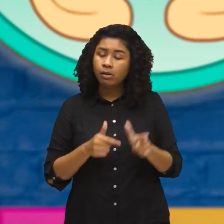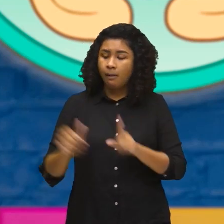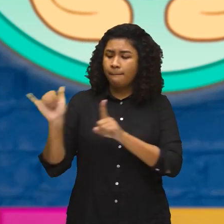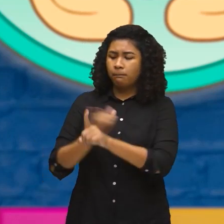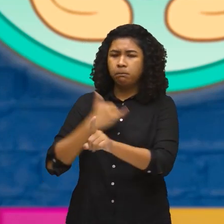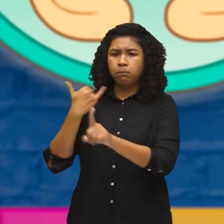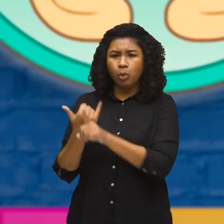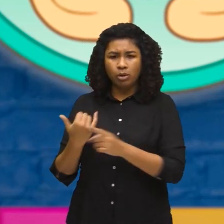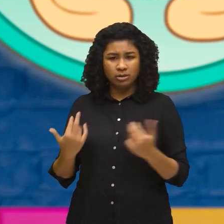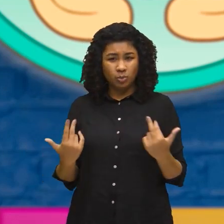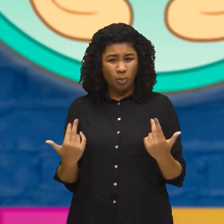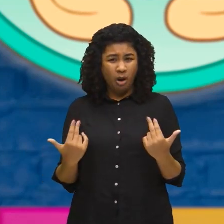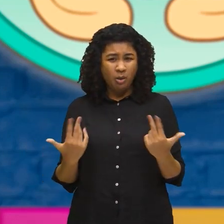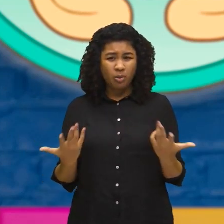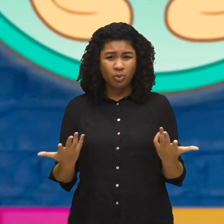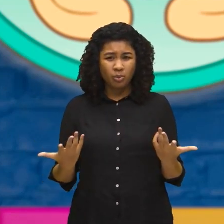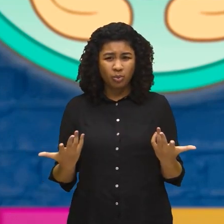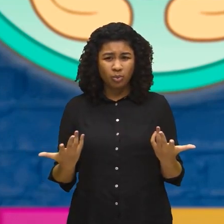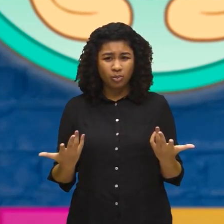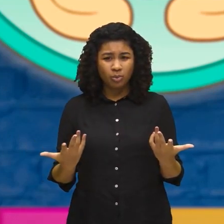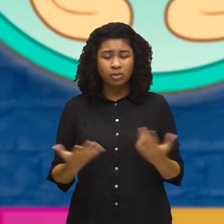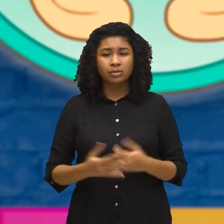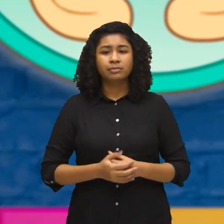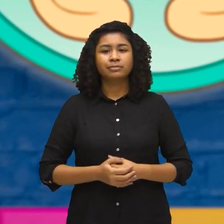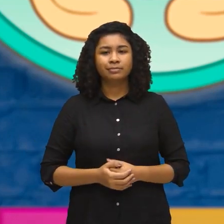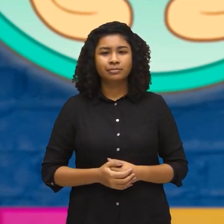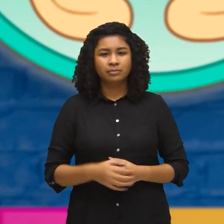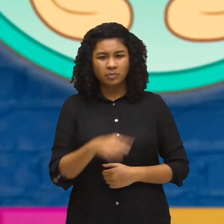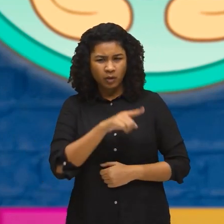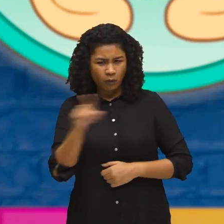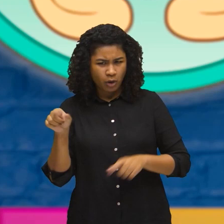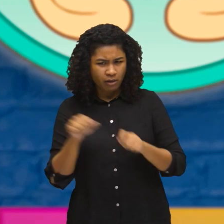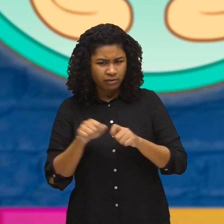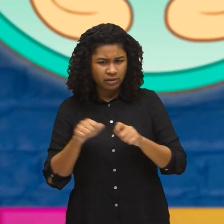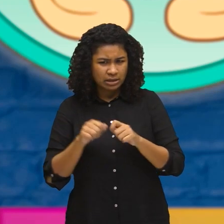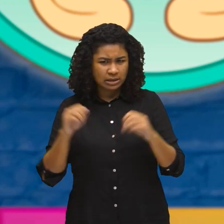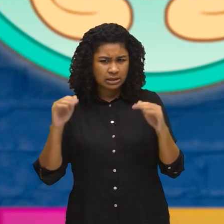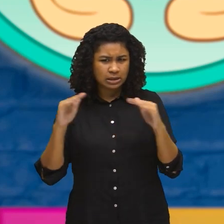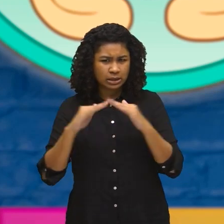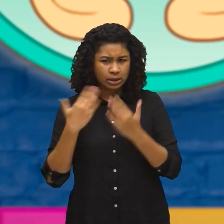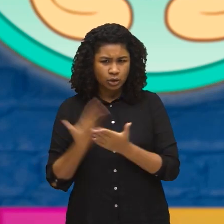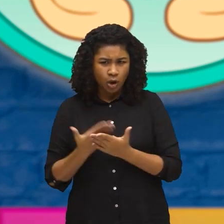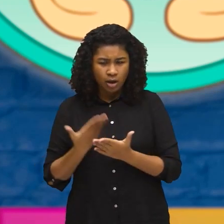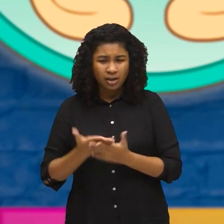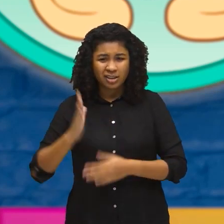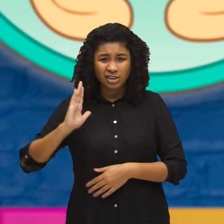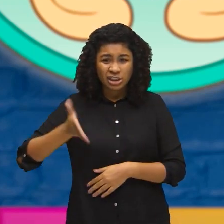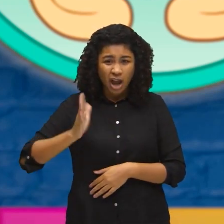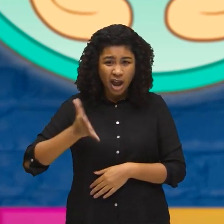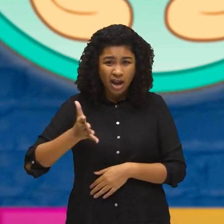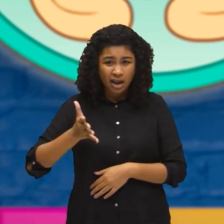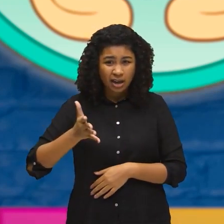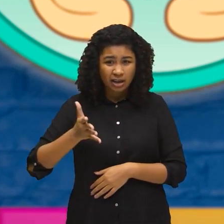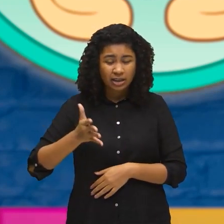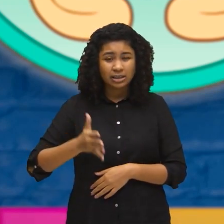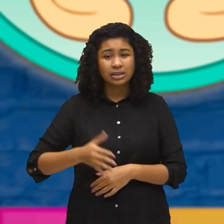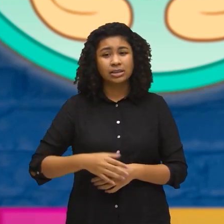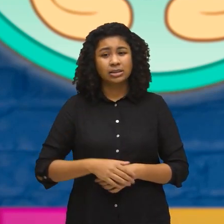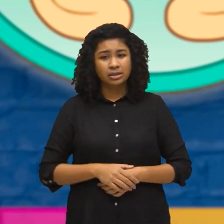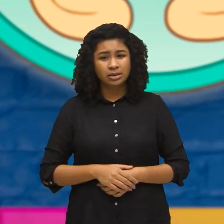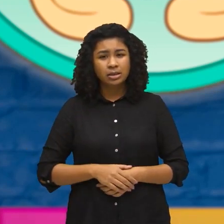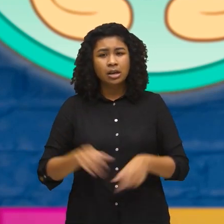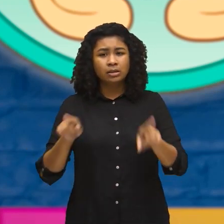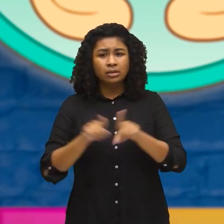coisas? Vocês já fizeram isso na escola, gente? Né? Vocês já sofreram